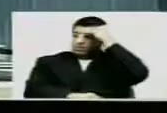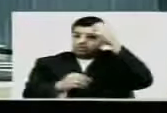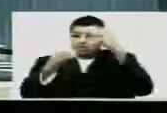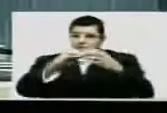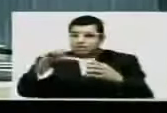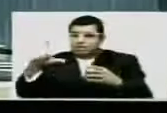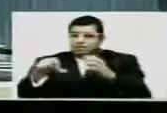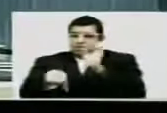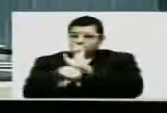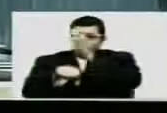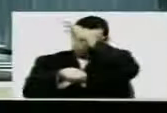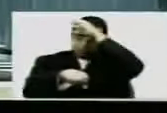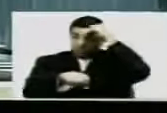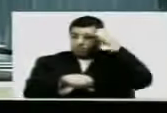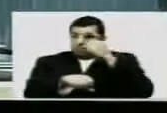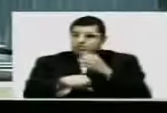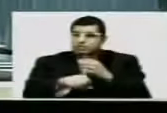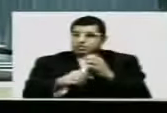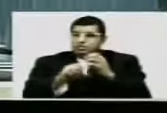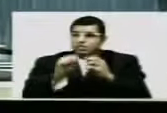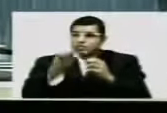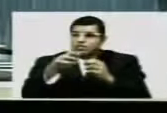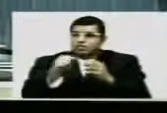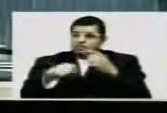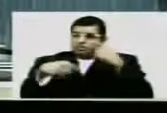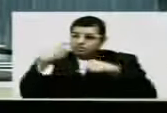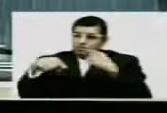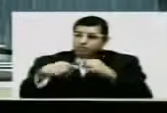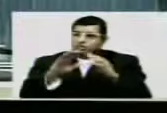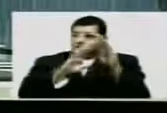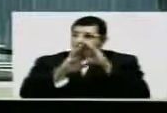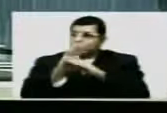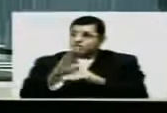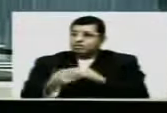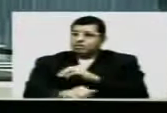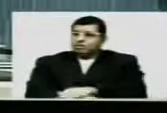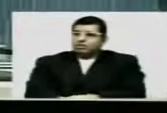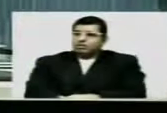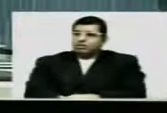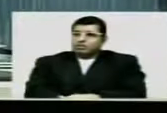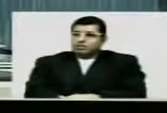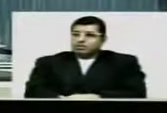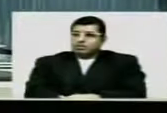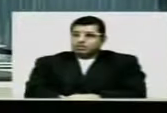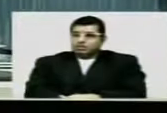classe política do estado do Amazonas, ao setor produtivo do estado do Amazonas?